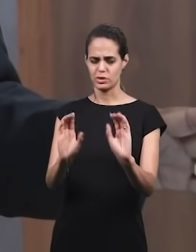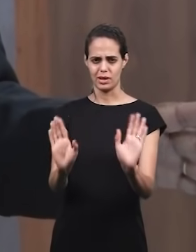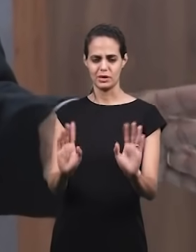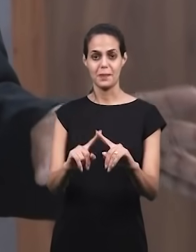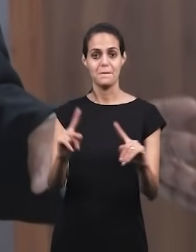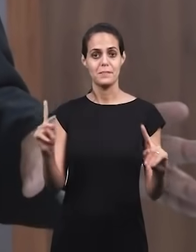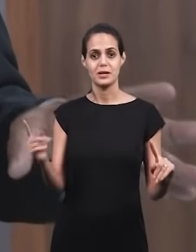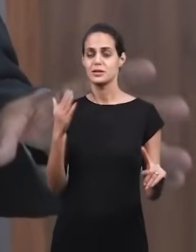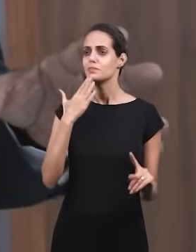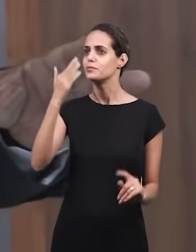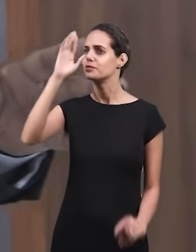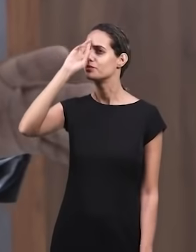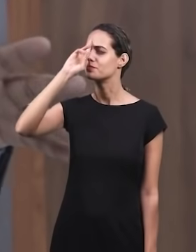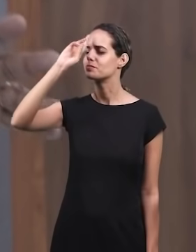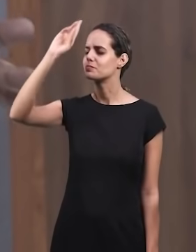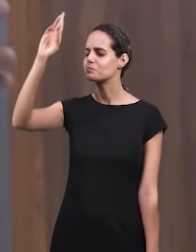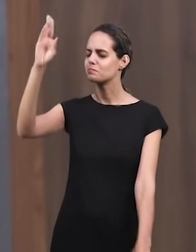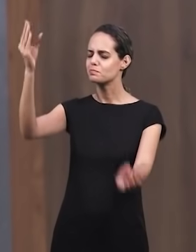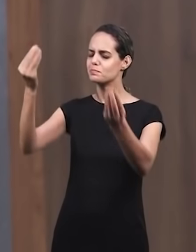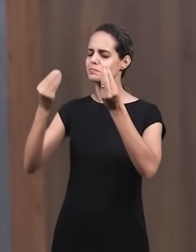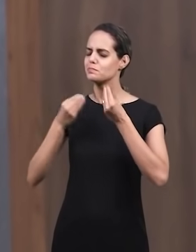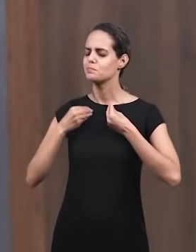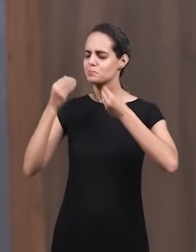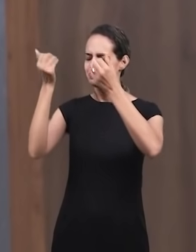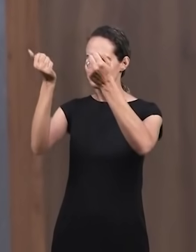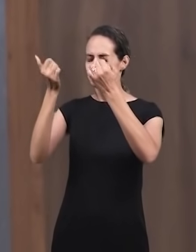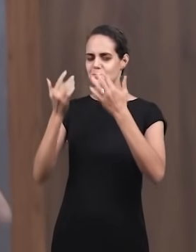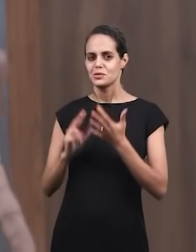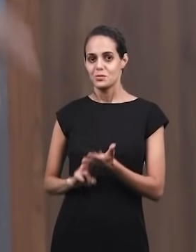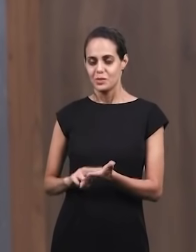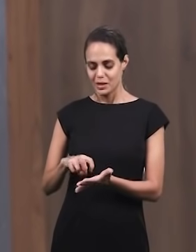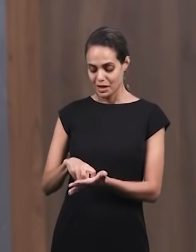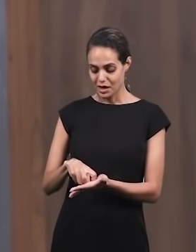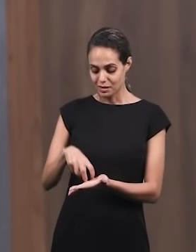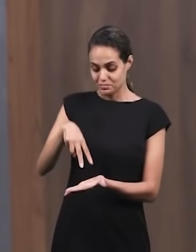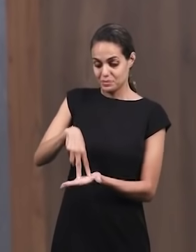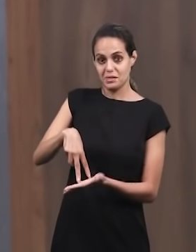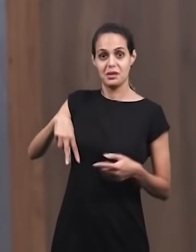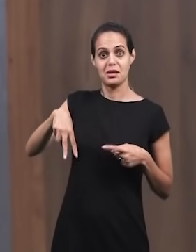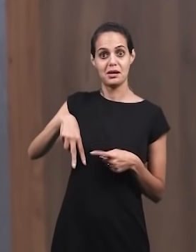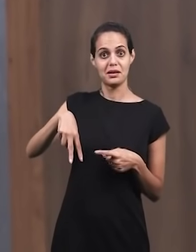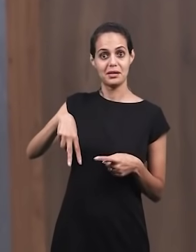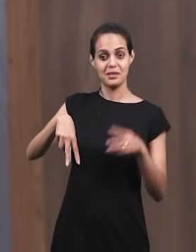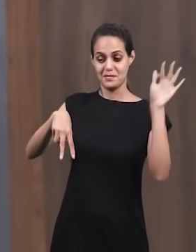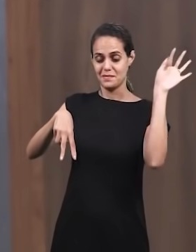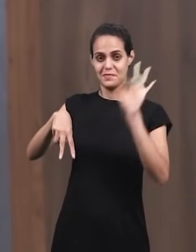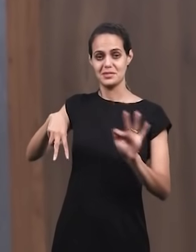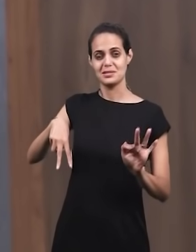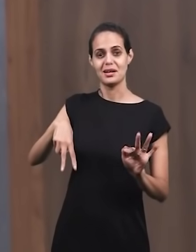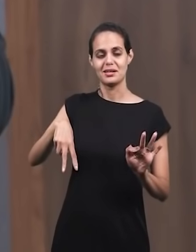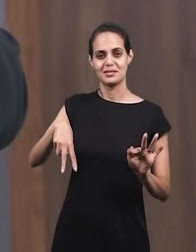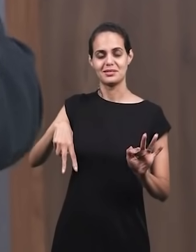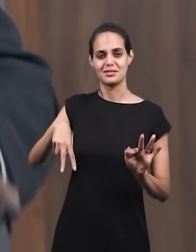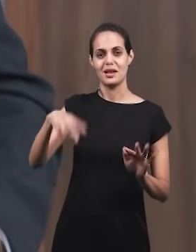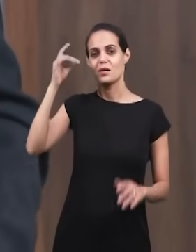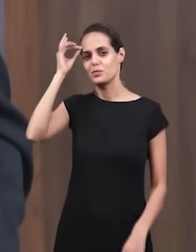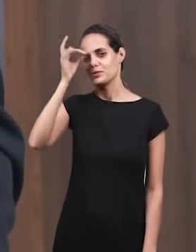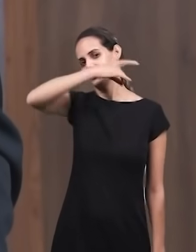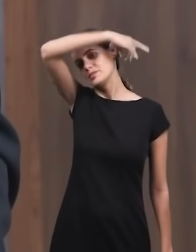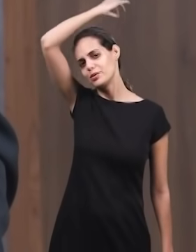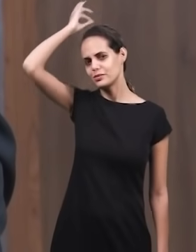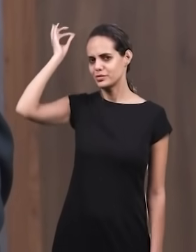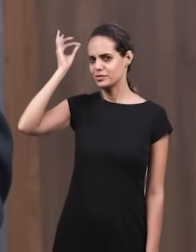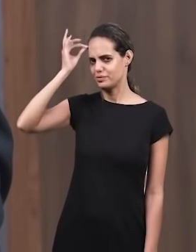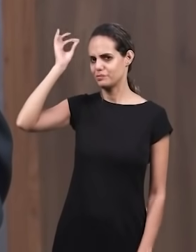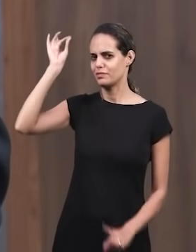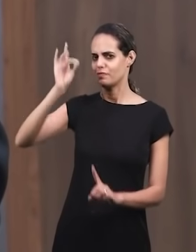nada. Mas ela orou ao Senhor pedindo aquilo: Senhor, me dê essa bênção. Ela levantou já alegre, ou seja, o Espírito Santo certamente respondeu para ela: não, você vai ter a sua